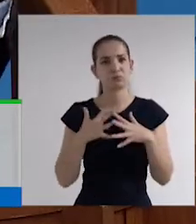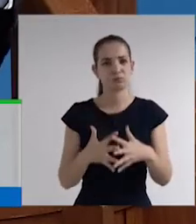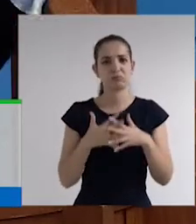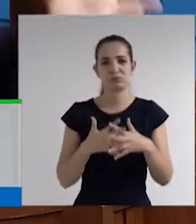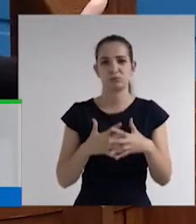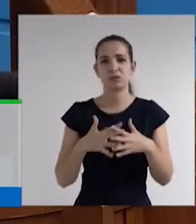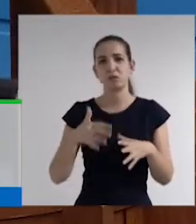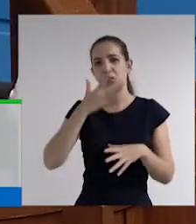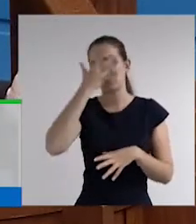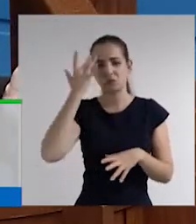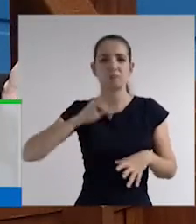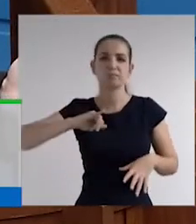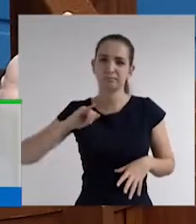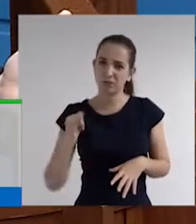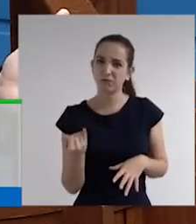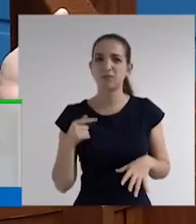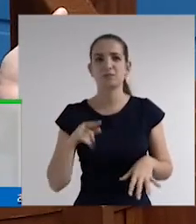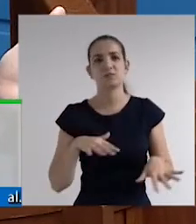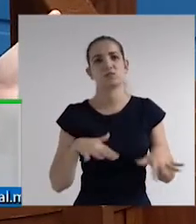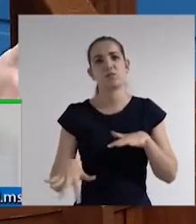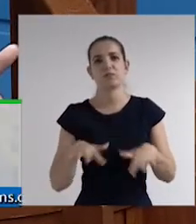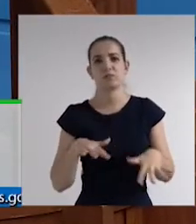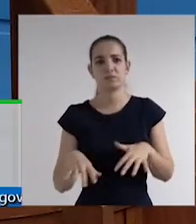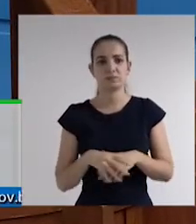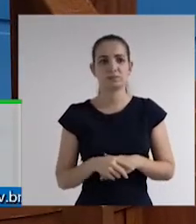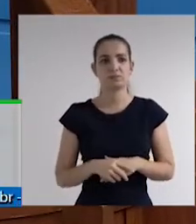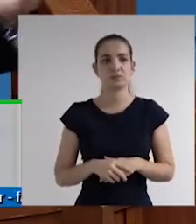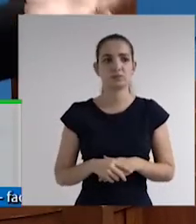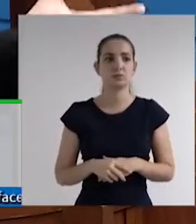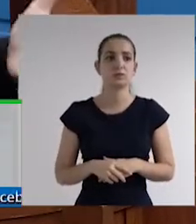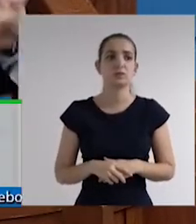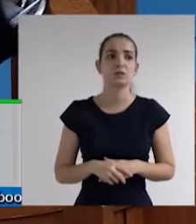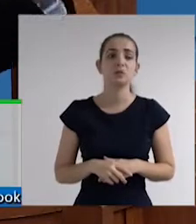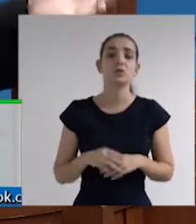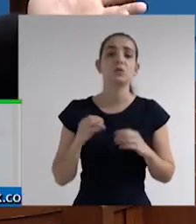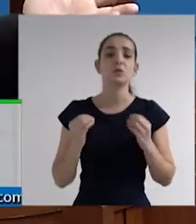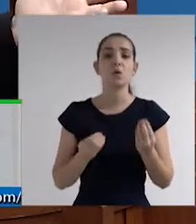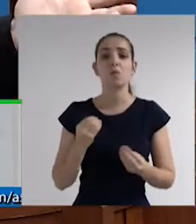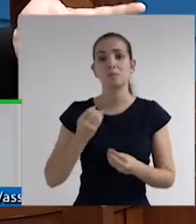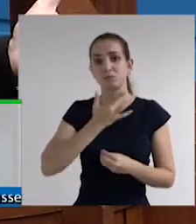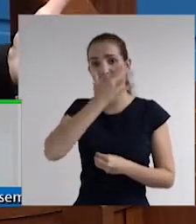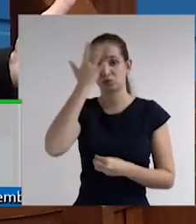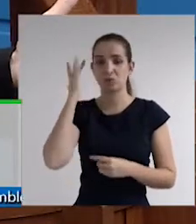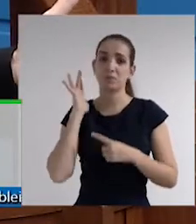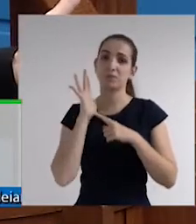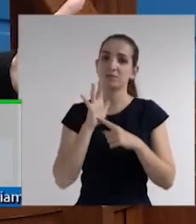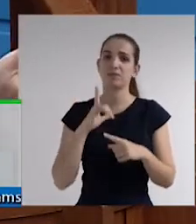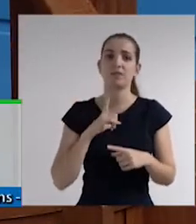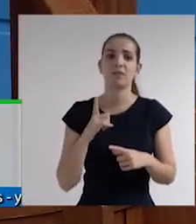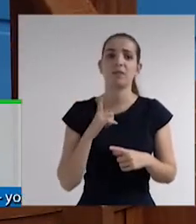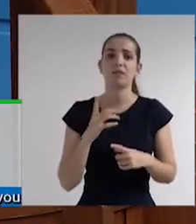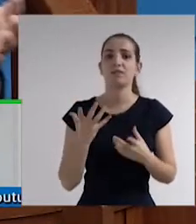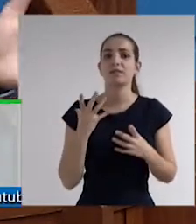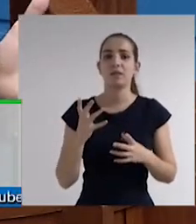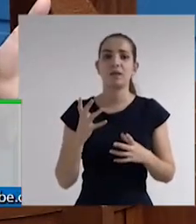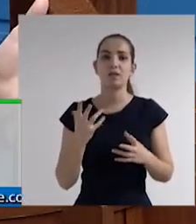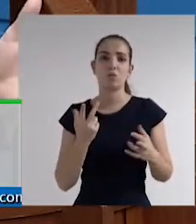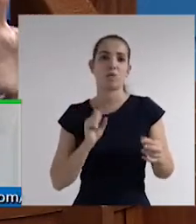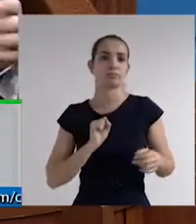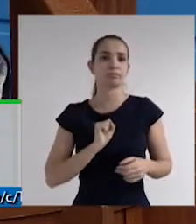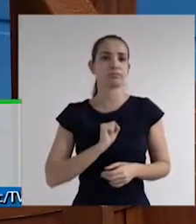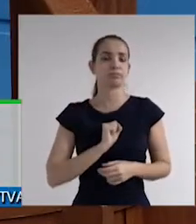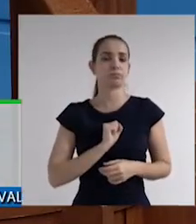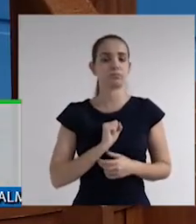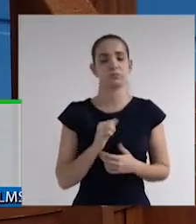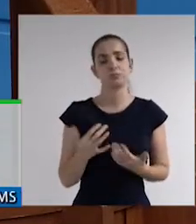nego aproveitando o movimento para fazer politicagem e gente aparecendo sendo salvador da pátria. Não é nada disso.